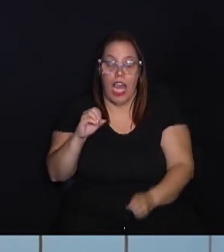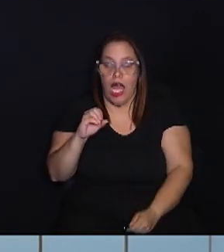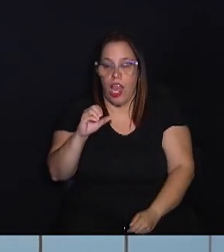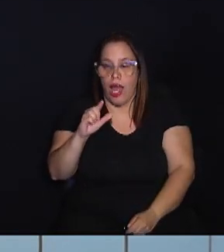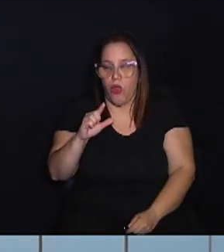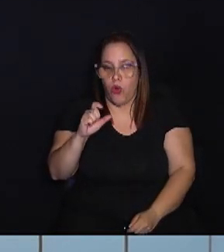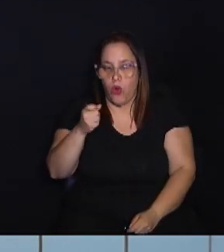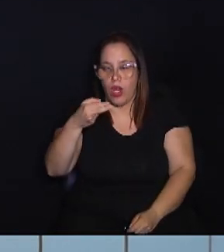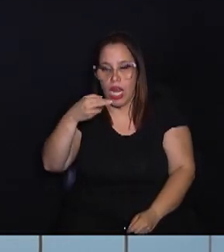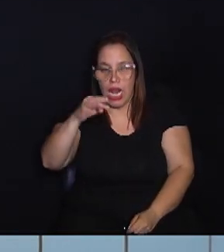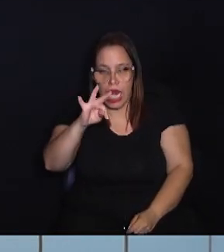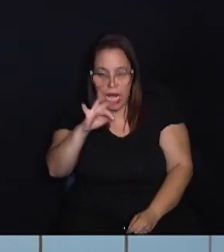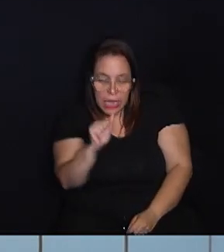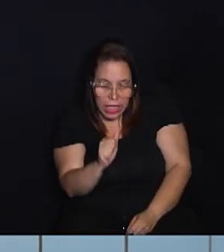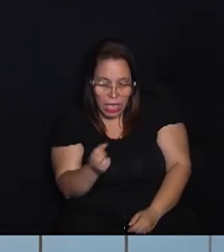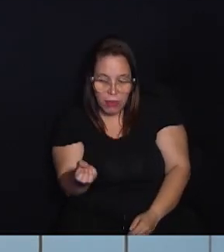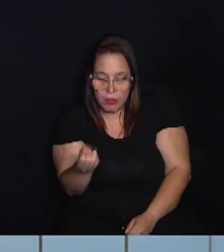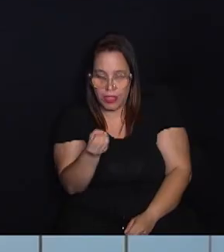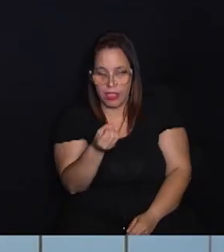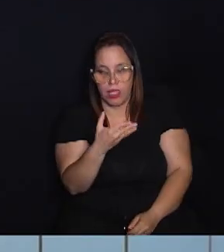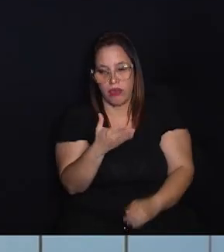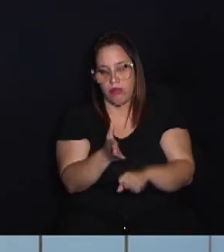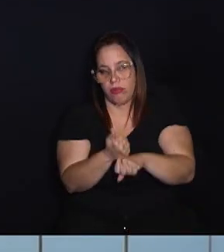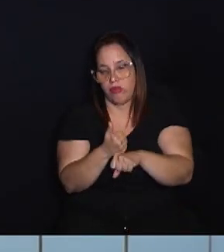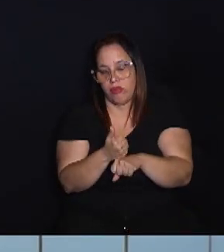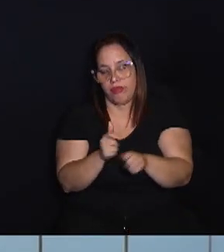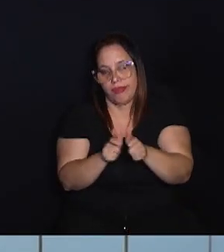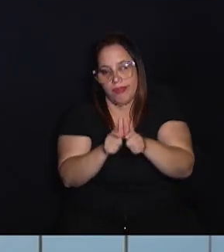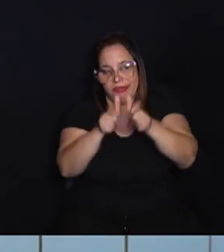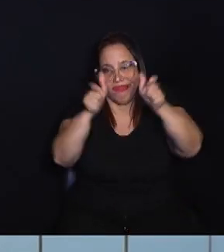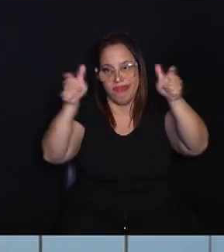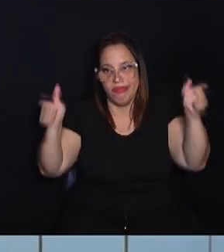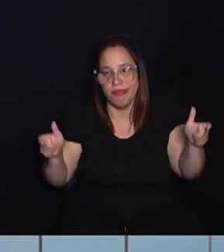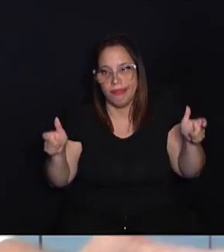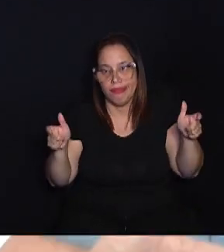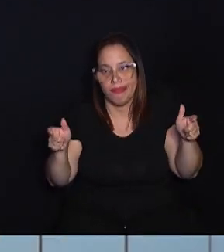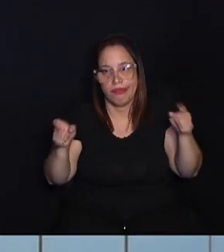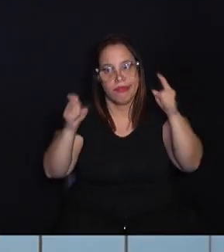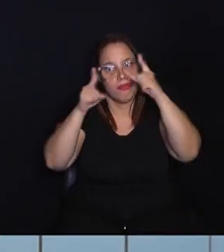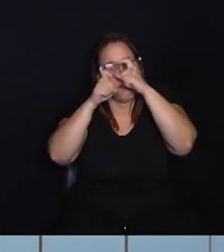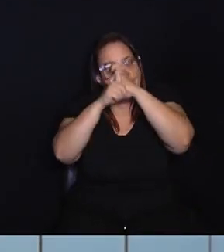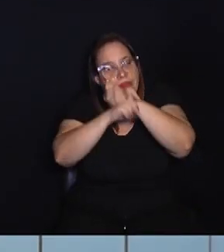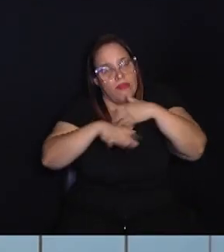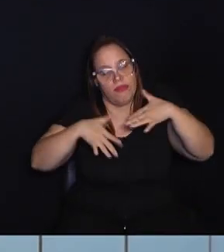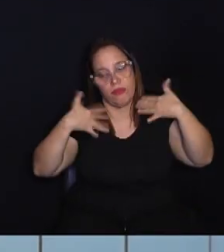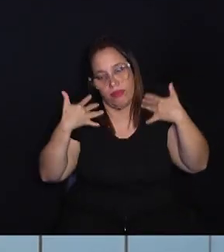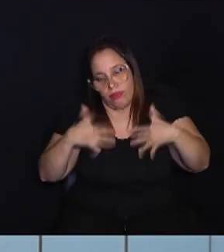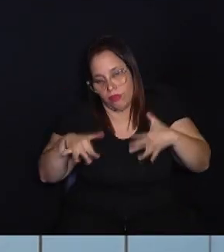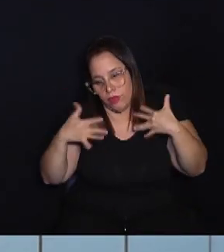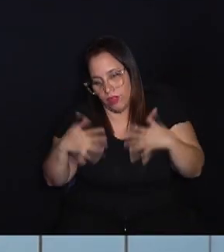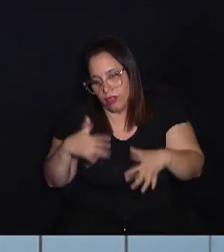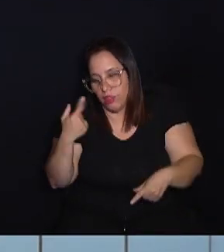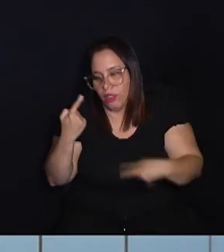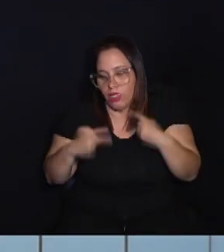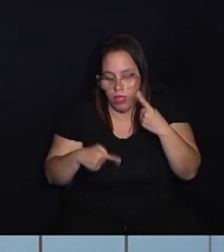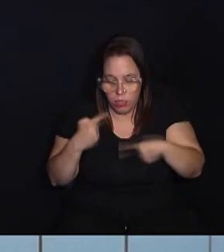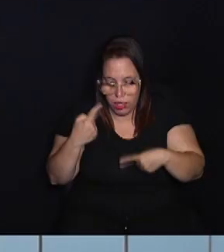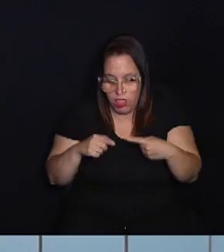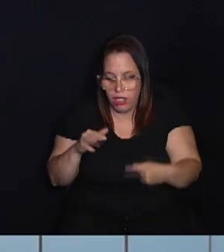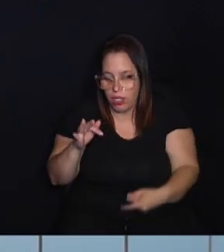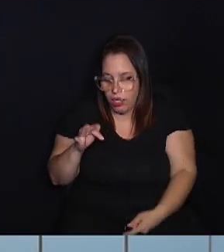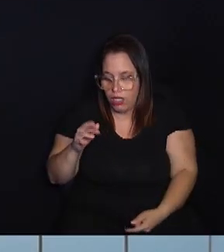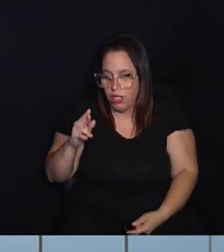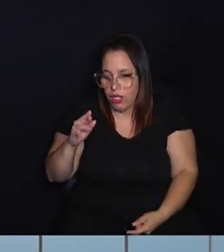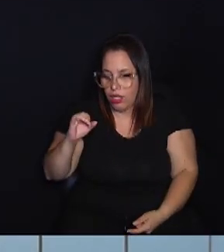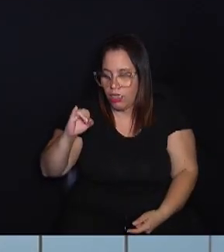mais cedo, aumenta muito essa chance. É um desafio que está colocado, o Free Mind vai debater isso também. Há